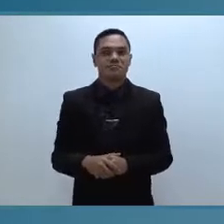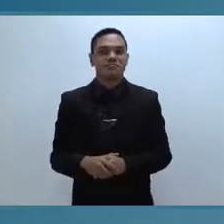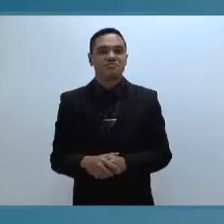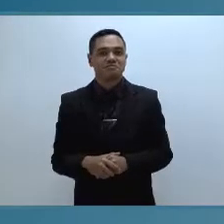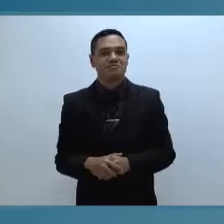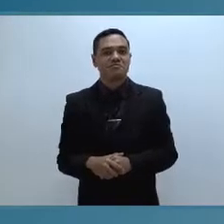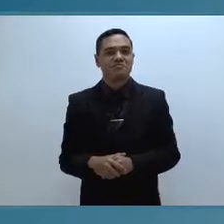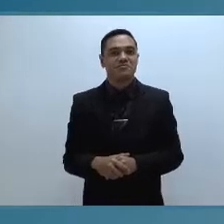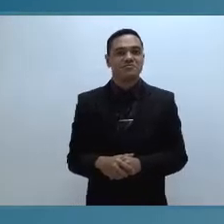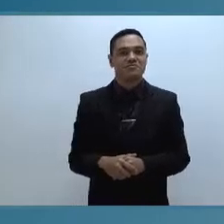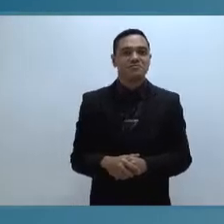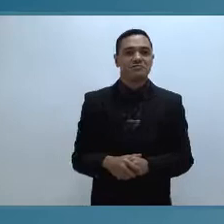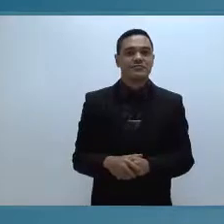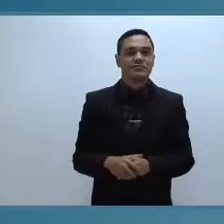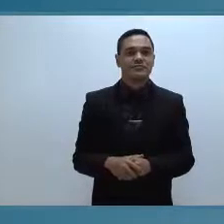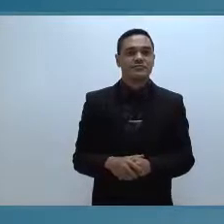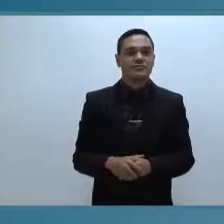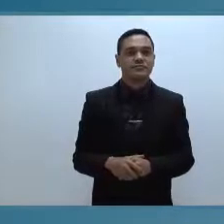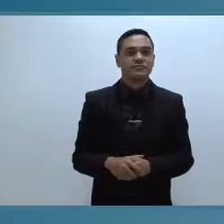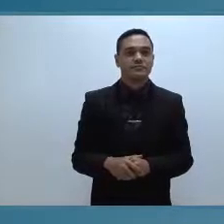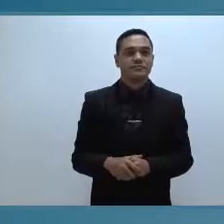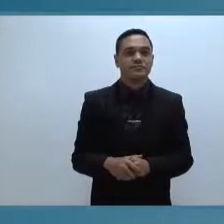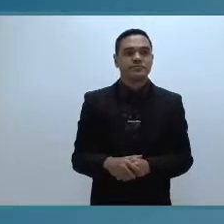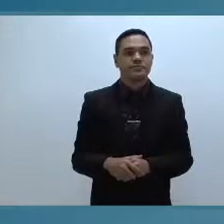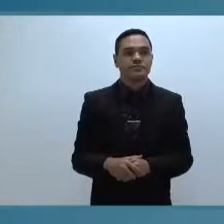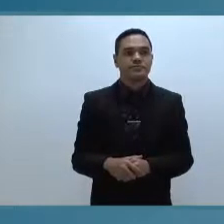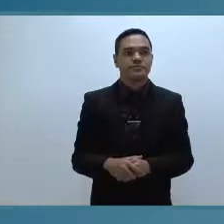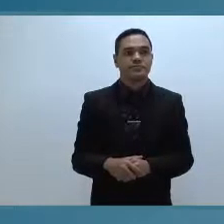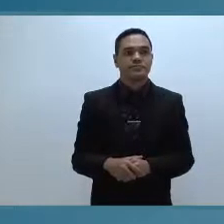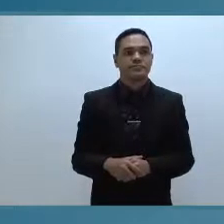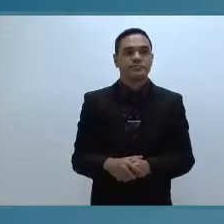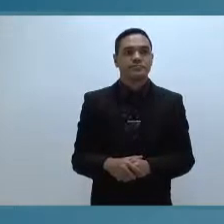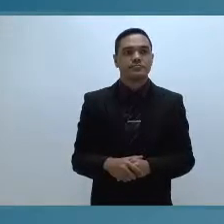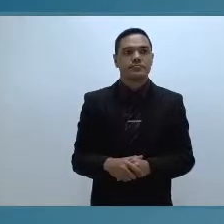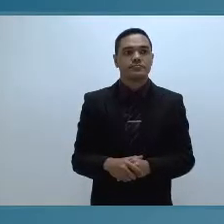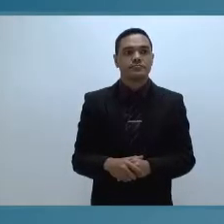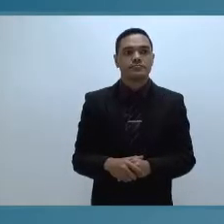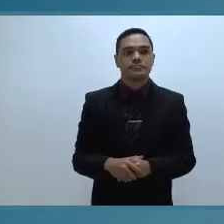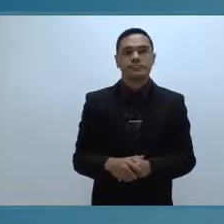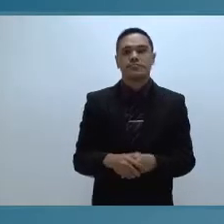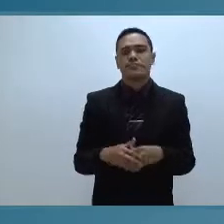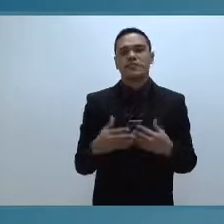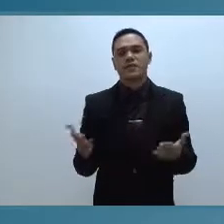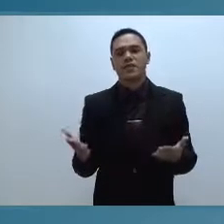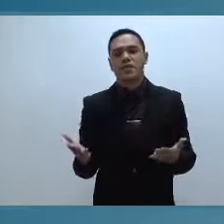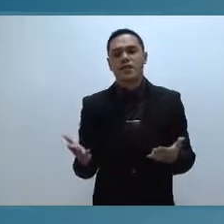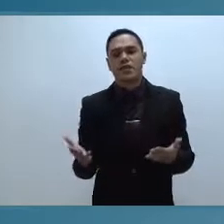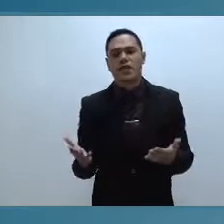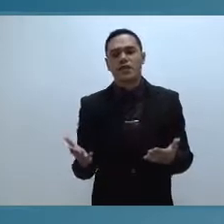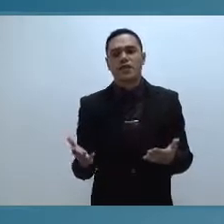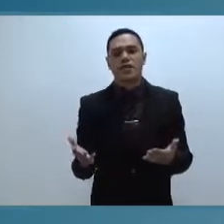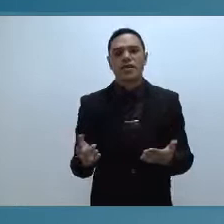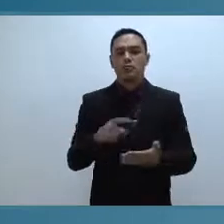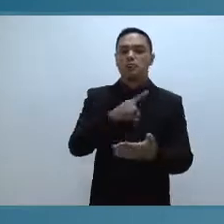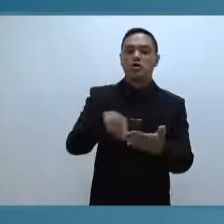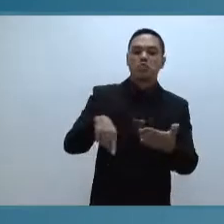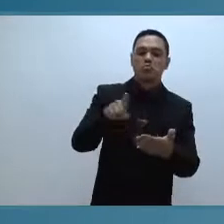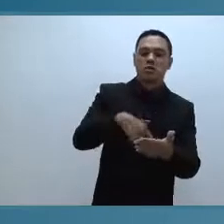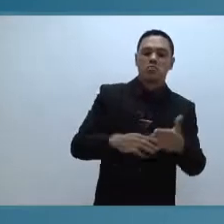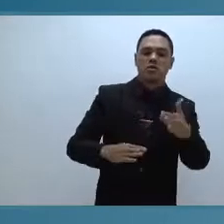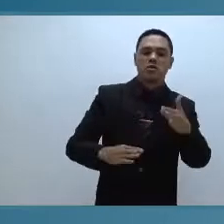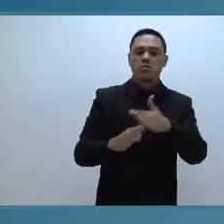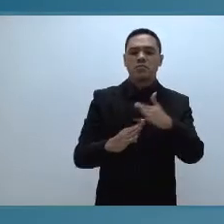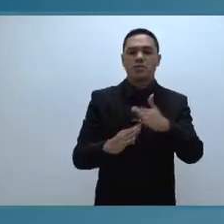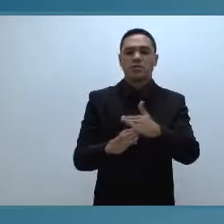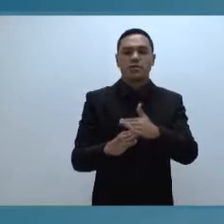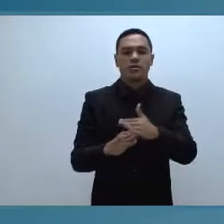seguinte. Eu, na verdade, não vou refugir, porque não posso refugir o entendimento com base numa legislação